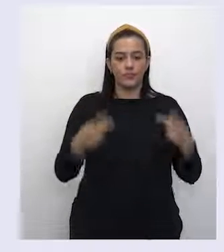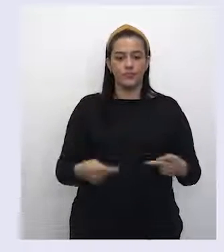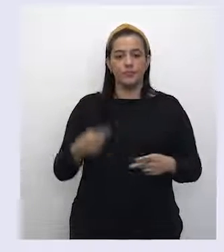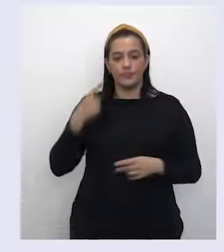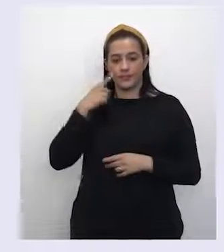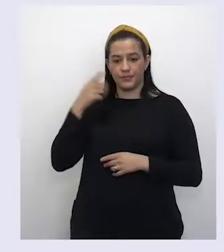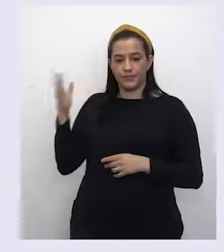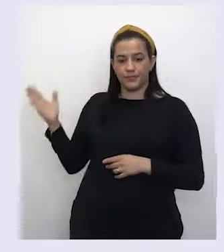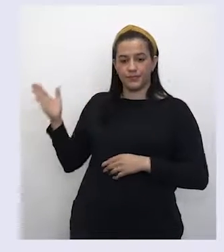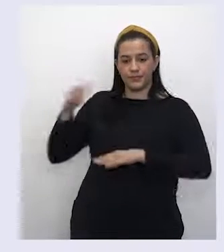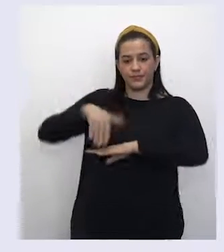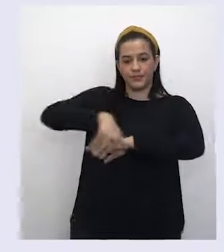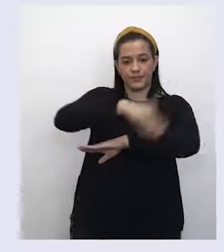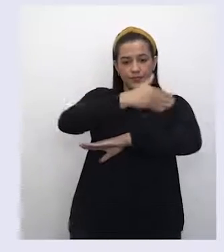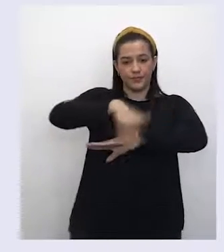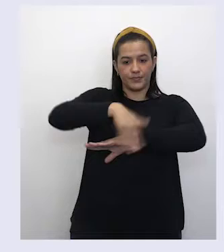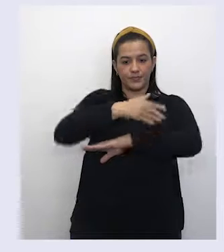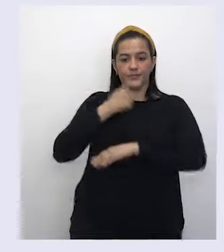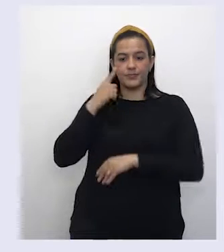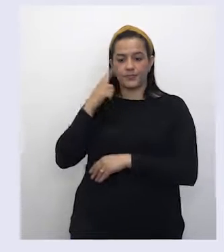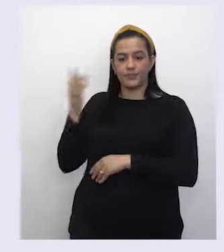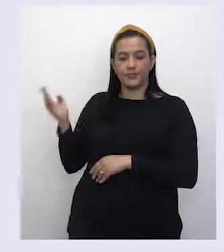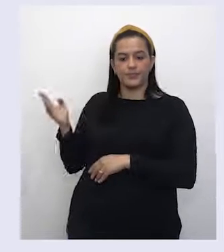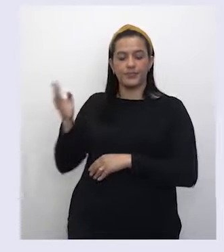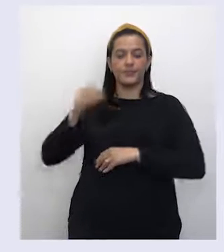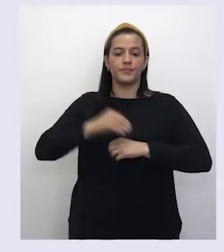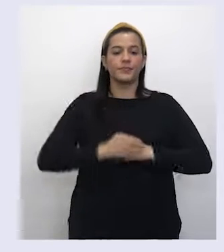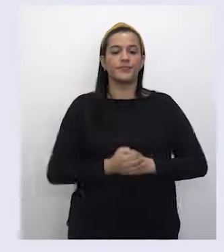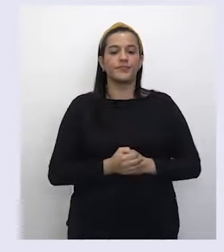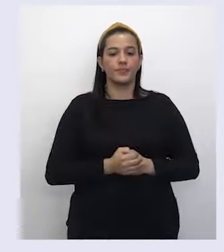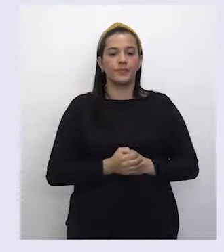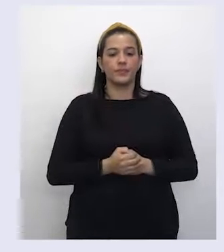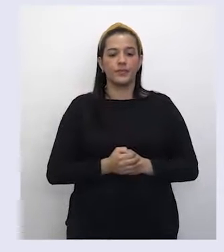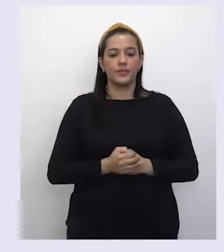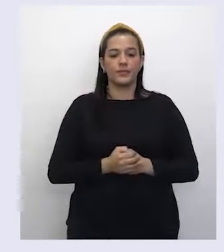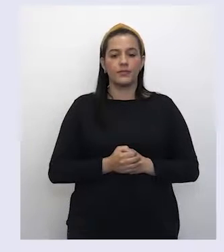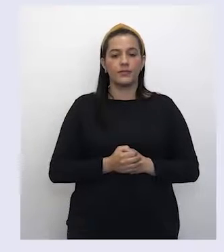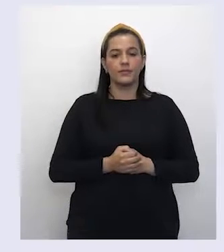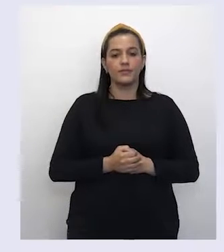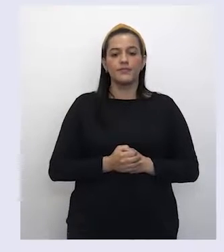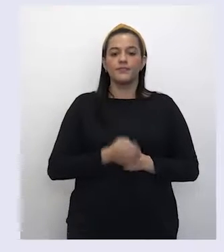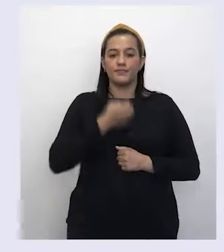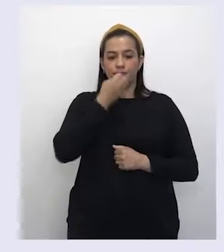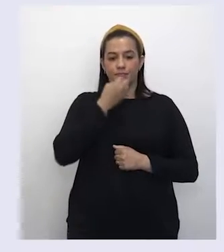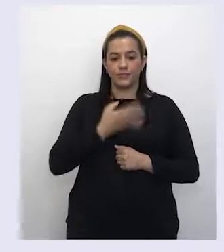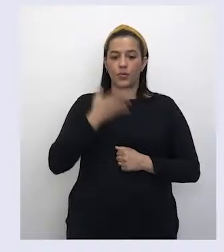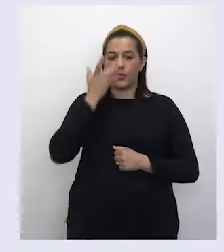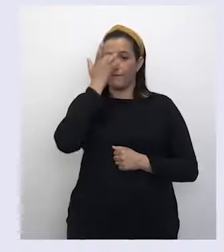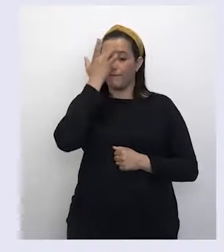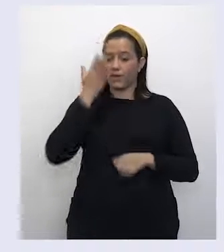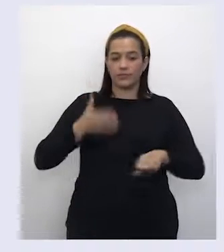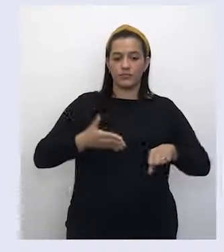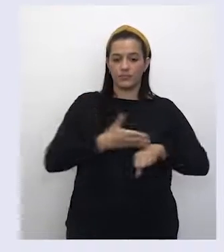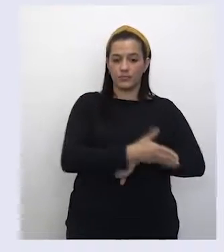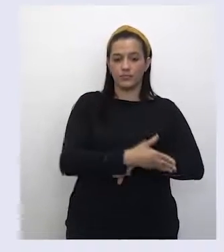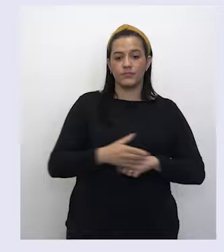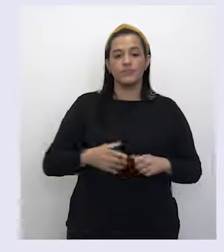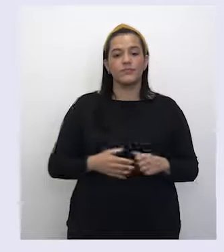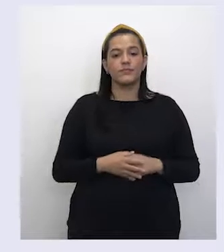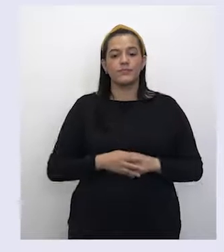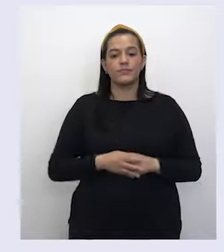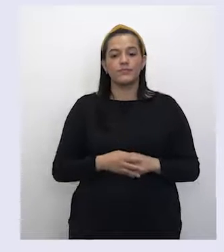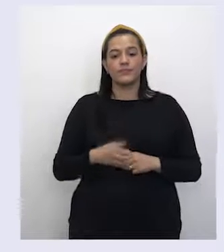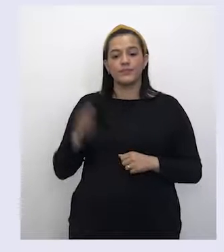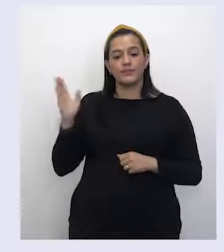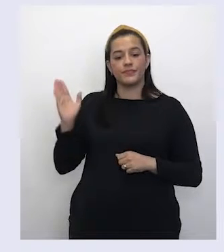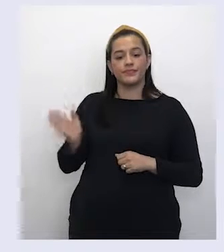Padre Chico, 420, fica na Pompeia, fica pertinho aí do metrô Barra Funda, de fácil acesso. Tem aí também,